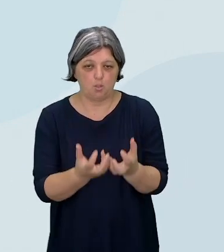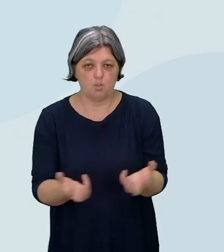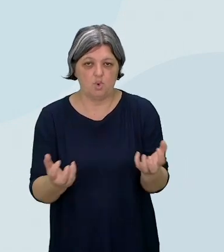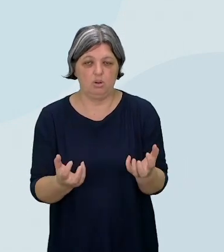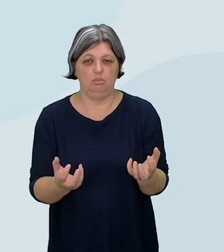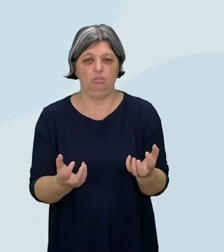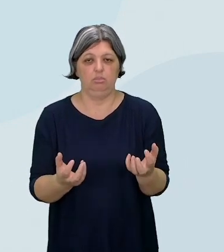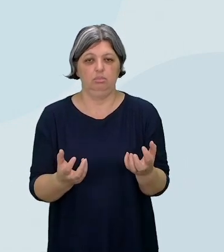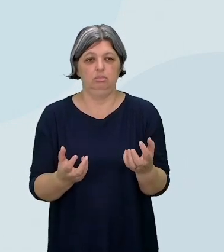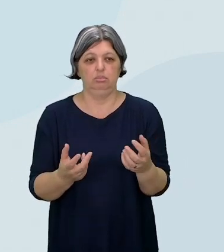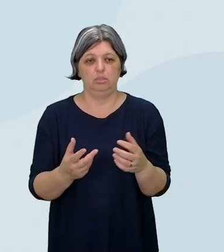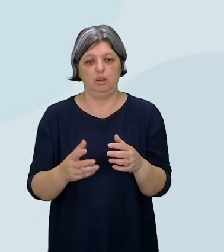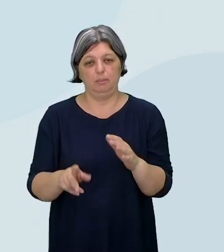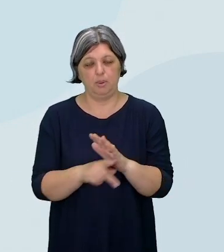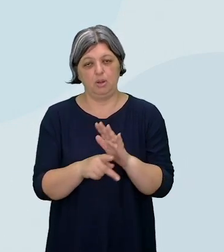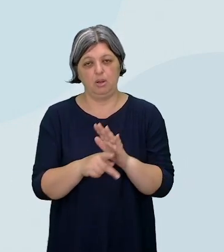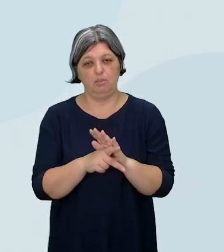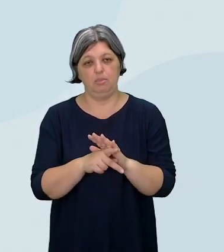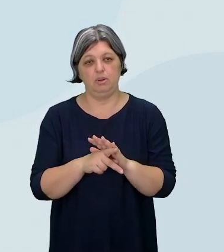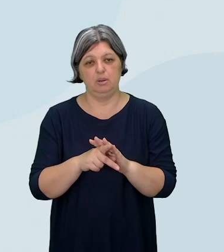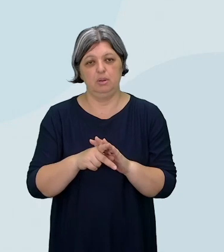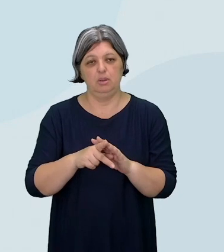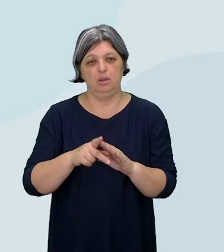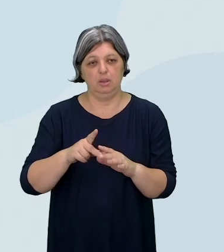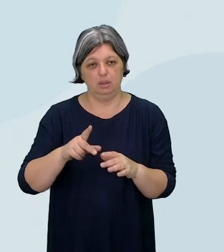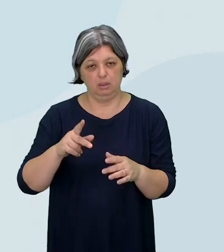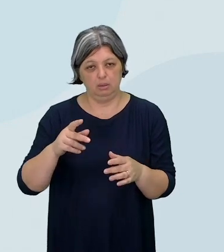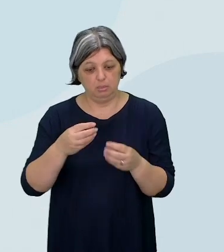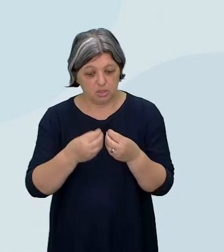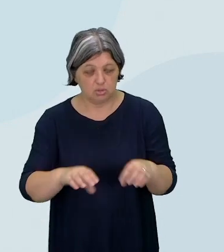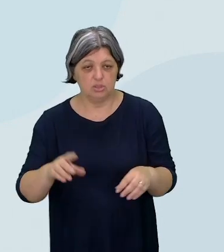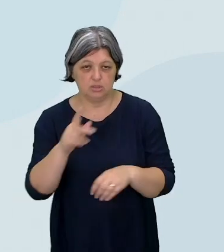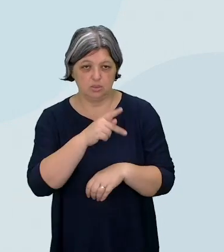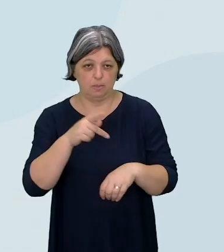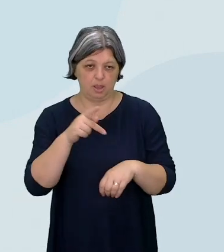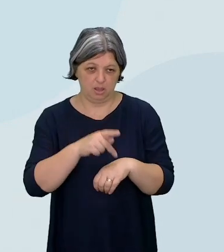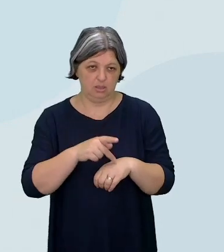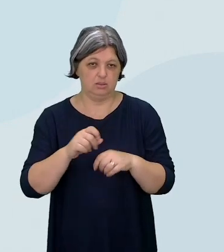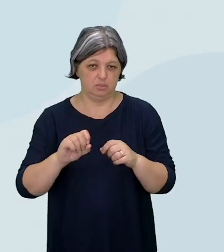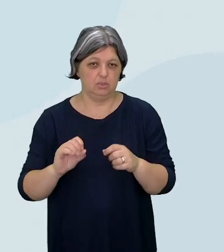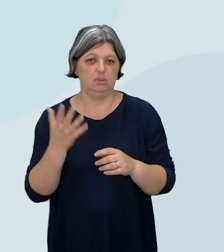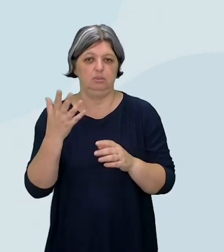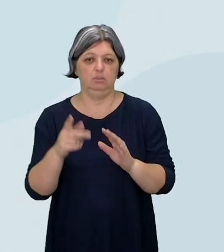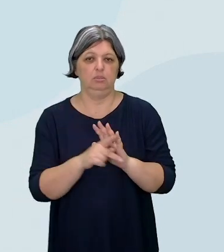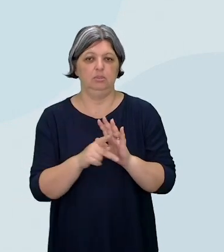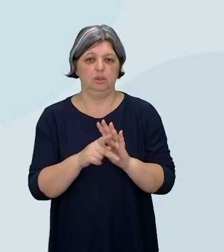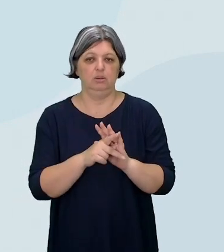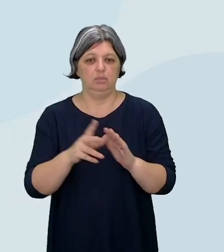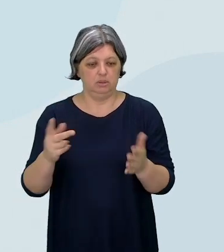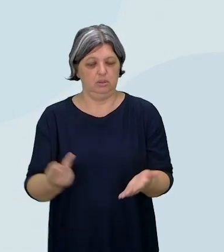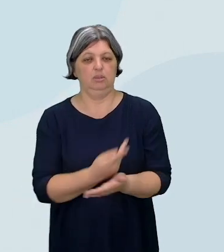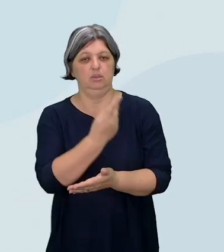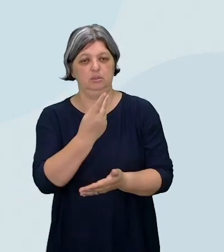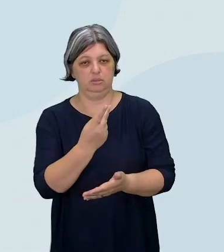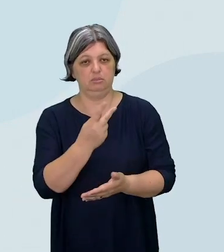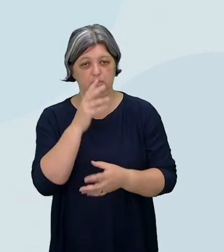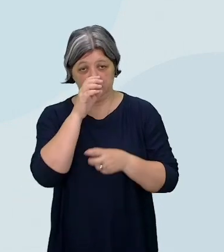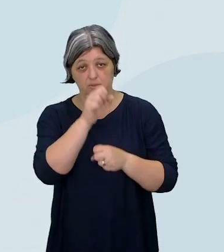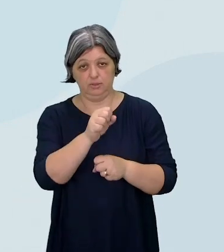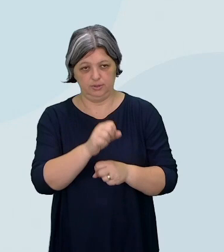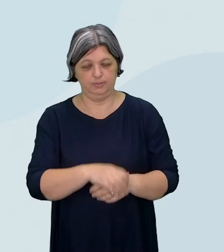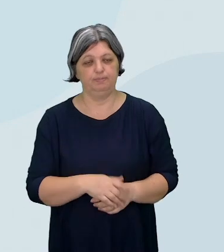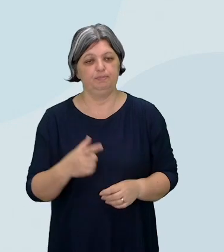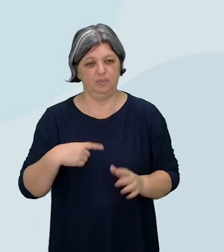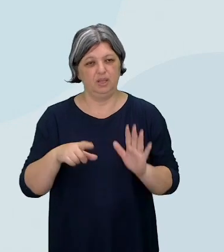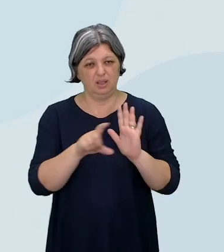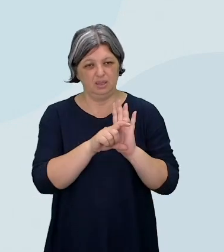de abastecimento instável, catástrofes se potencializam. Então, alimentação e catástrofe. Aí a gente tem aqui um pedaço